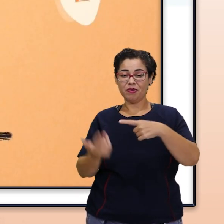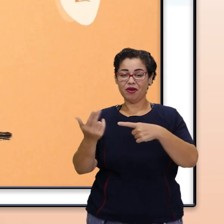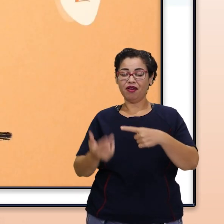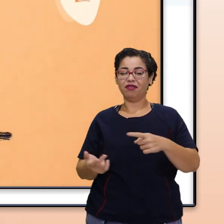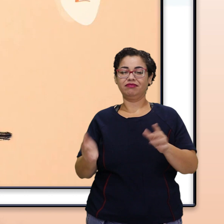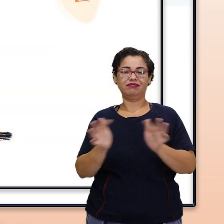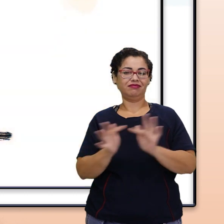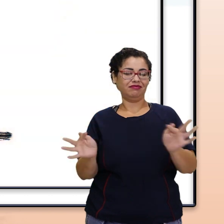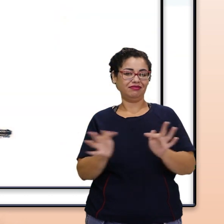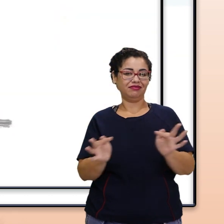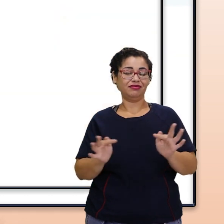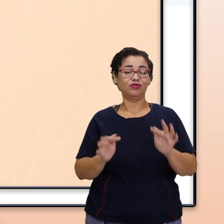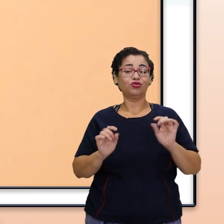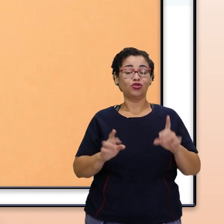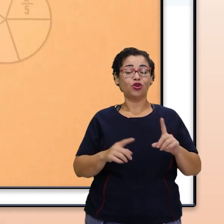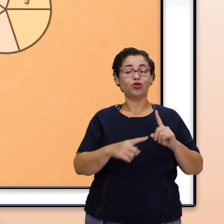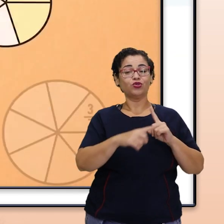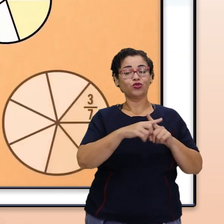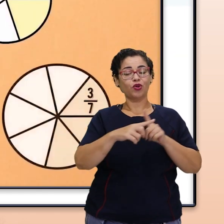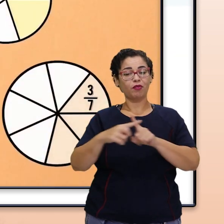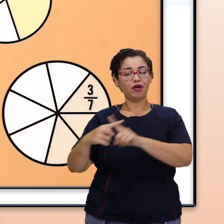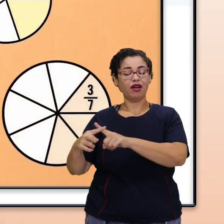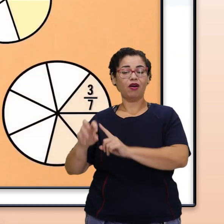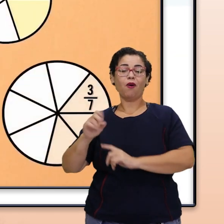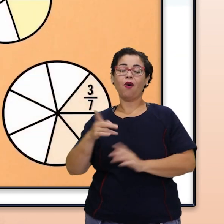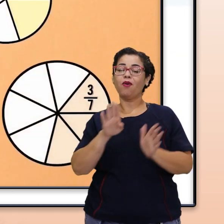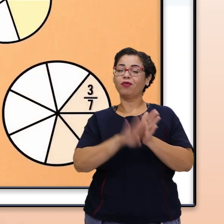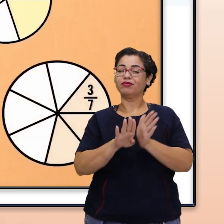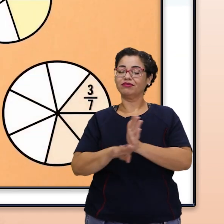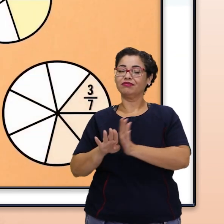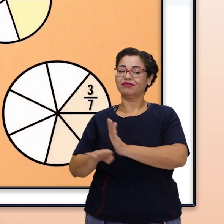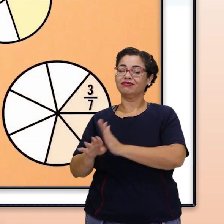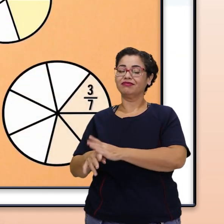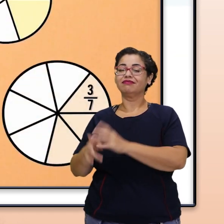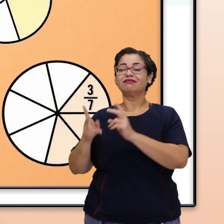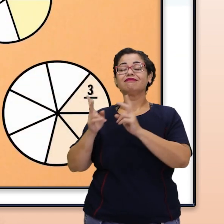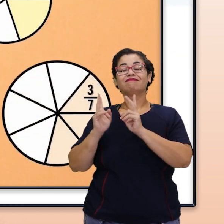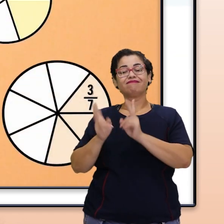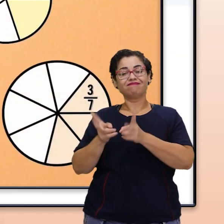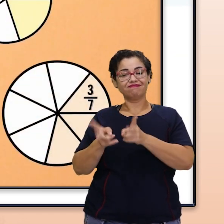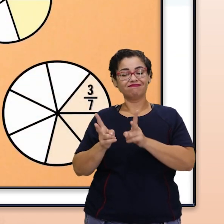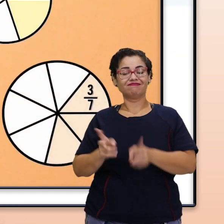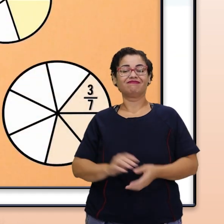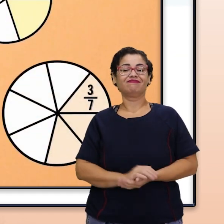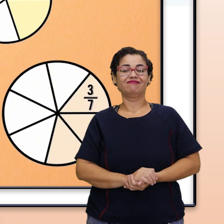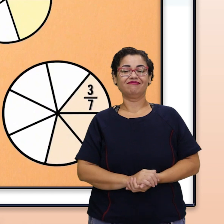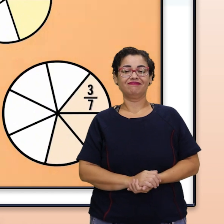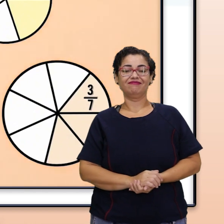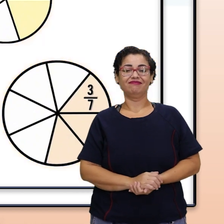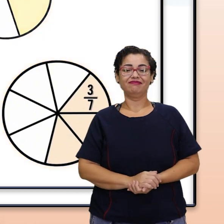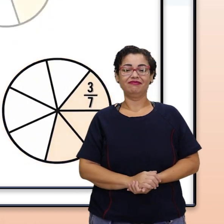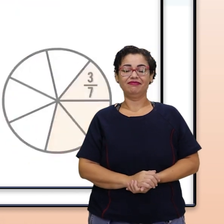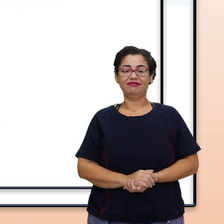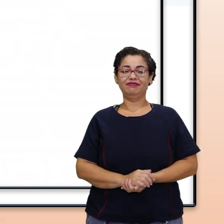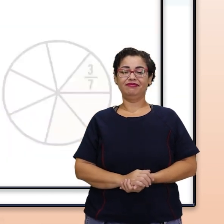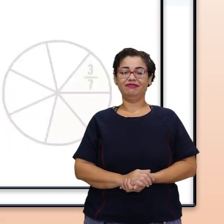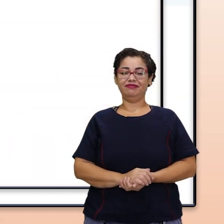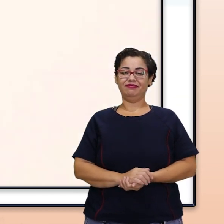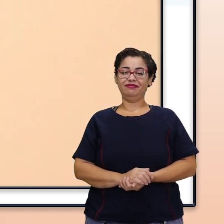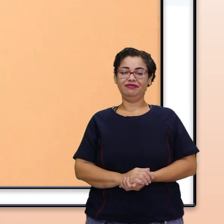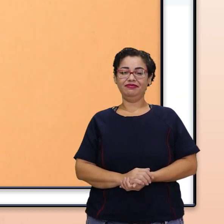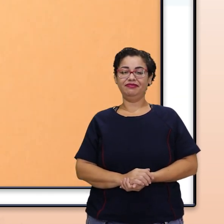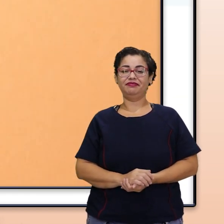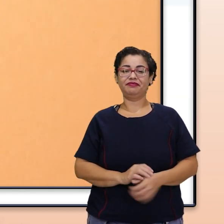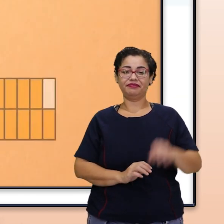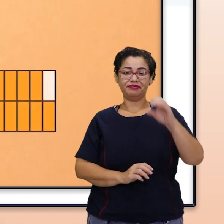simples. Basta somar ou subtrair os numeradores e manter o denominador. Para efetuar